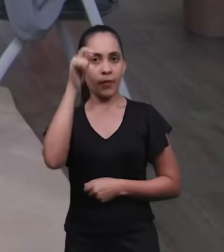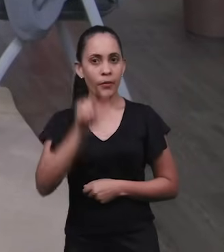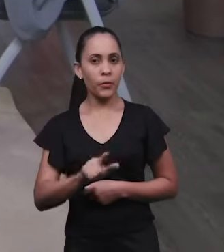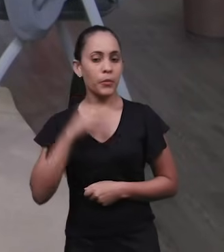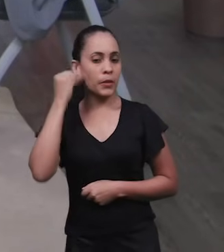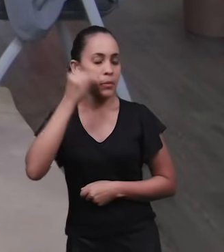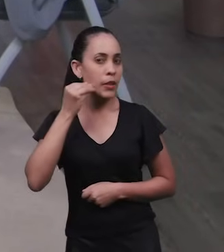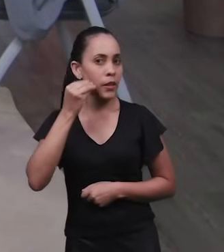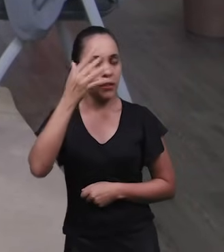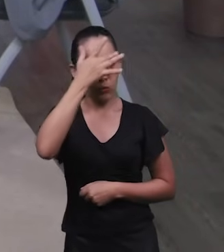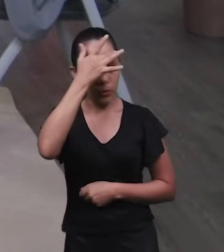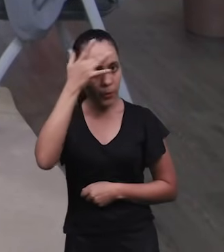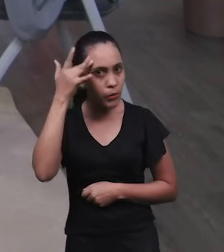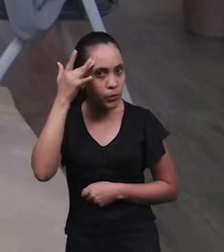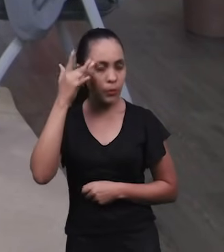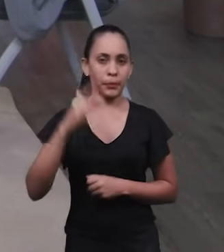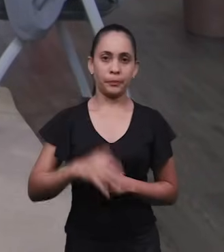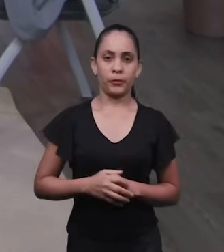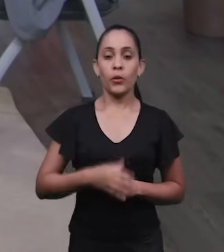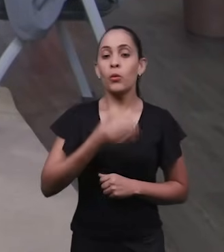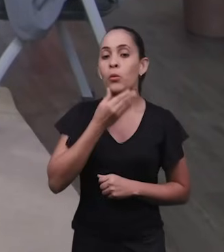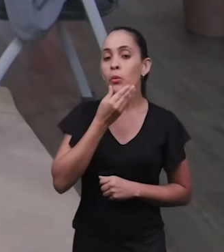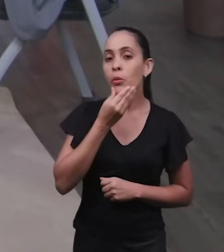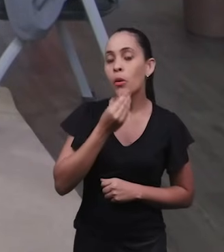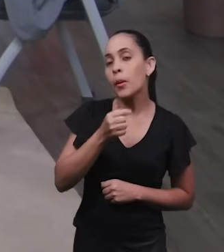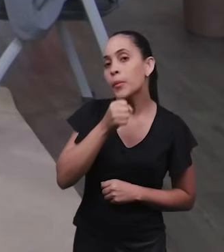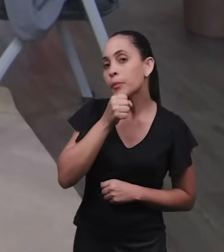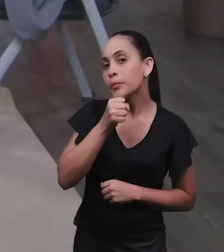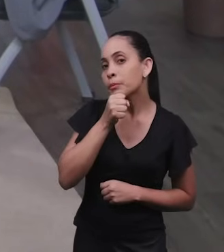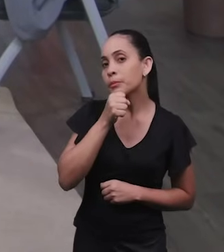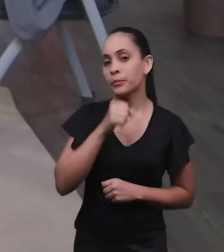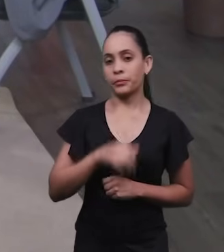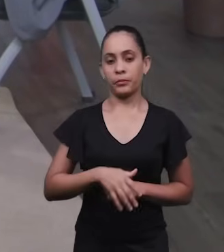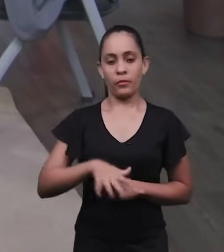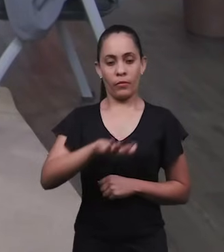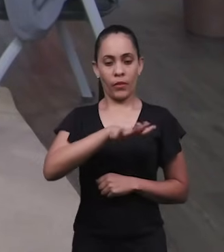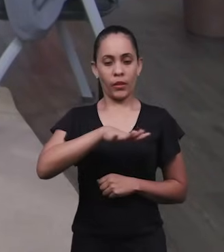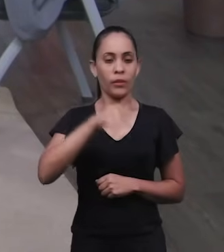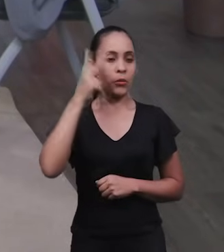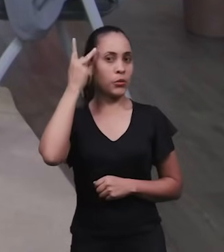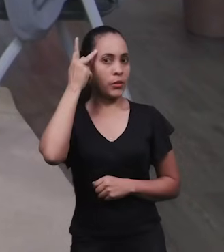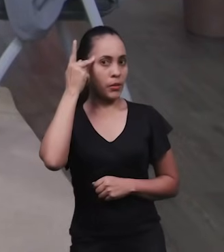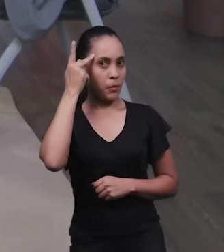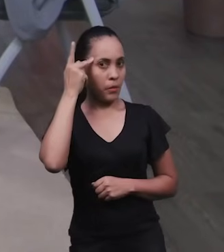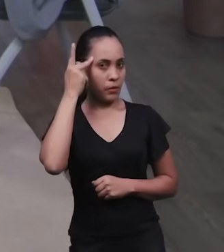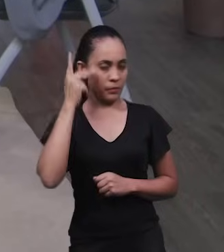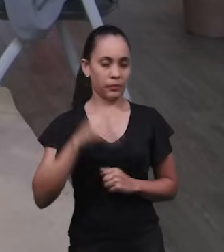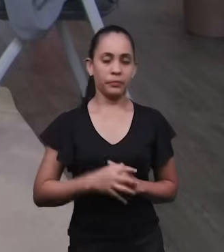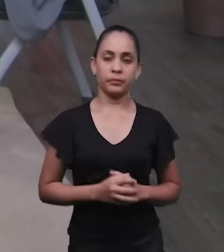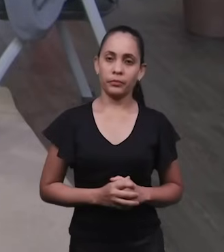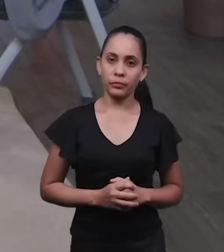a experiência de uma pessoa, um senhor, na região de São Paulo,